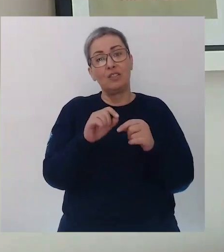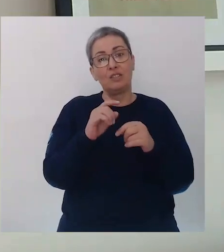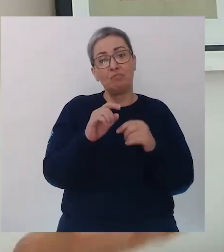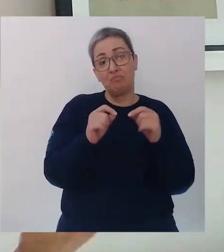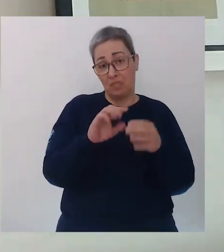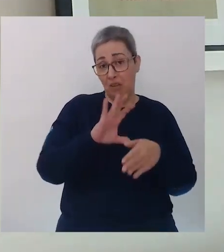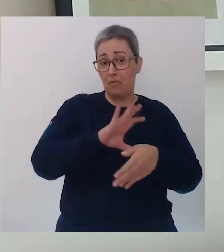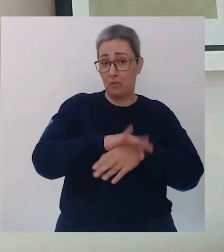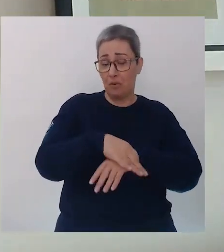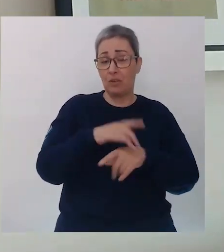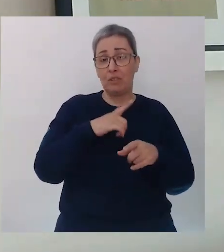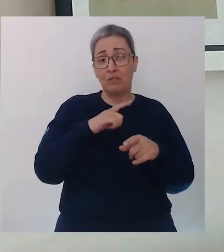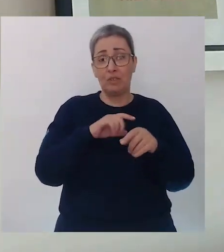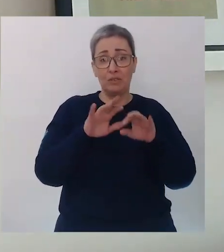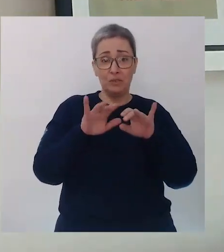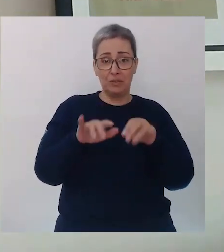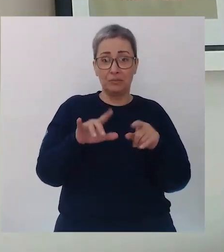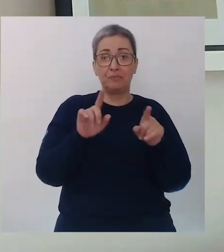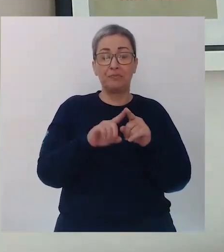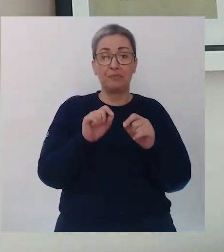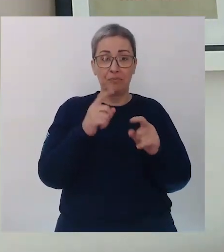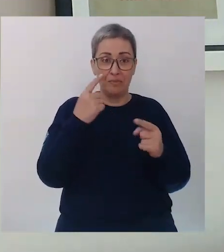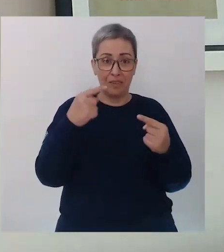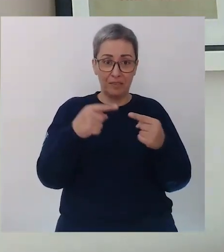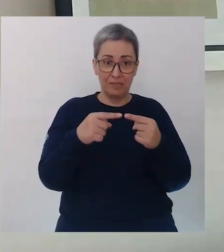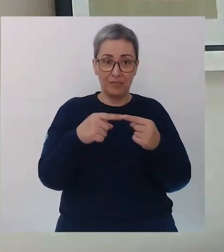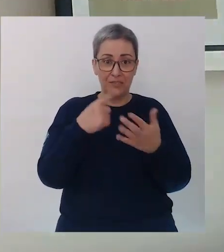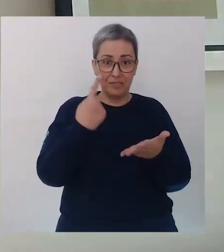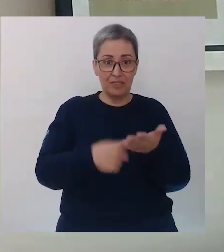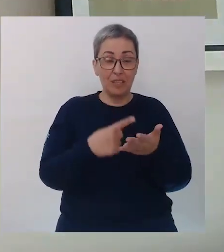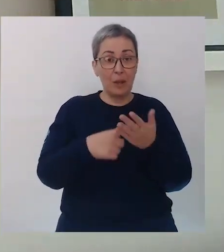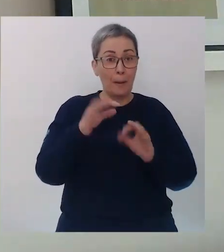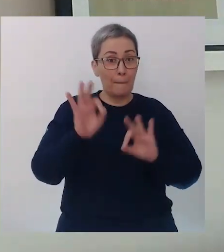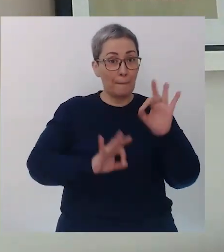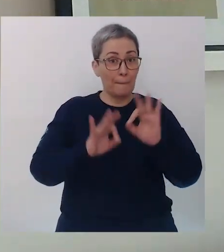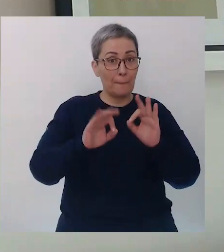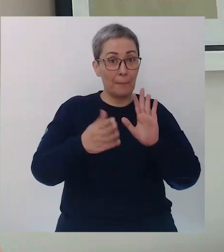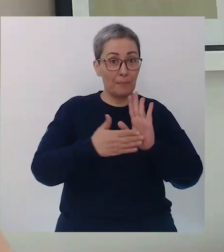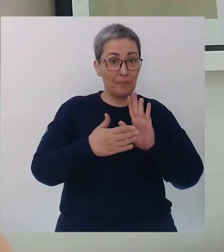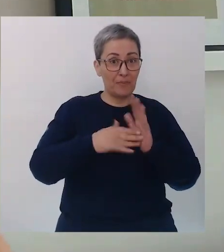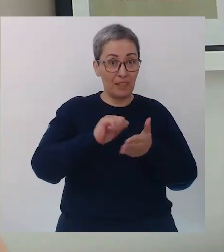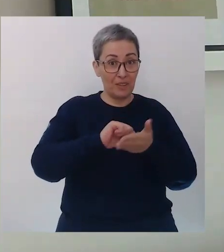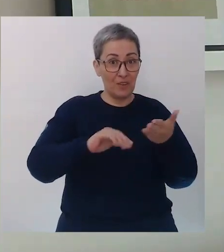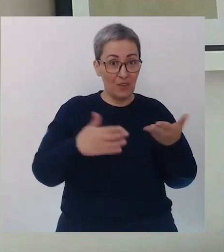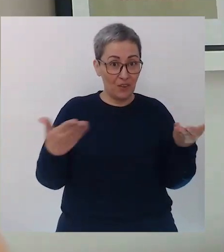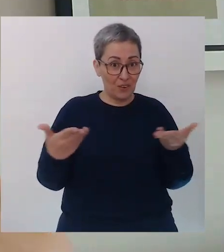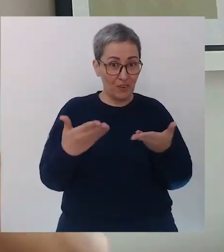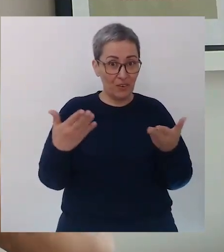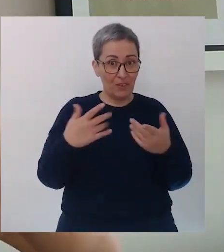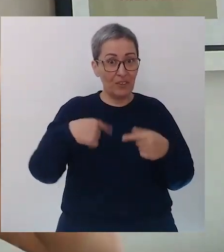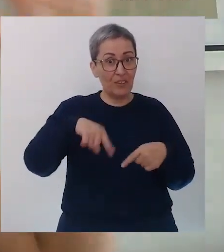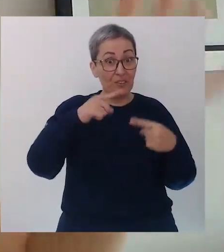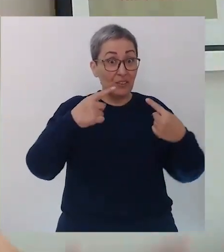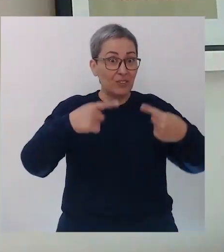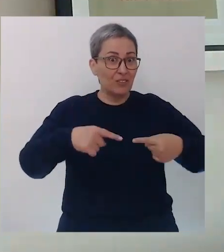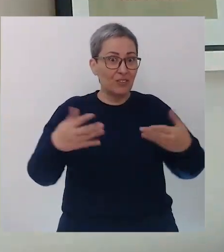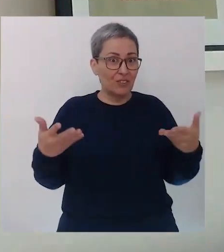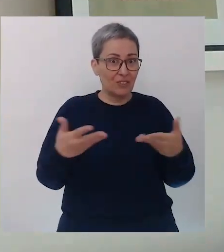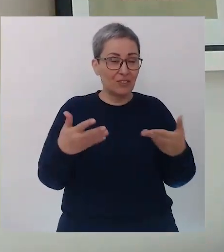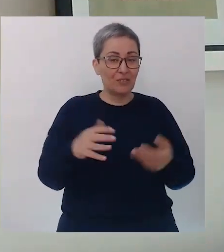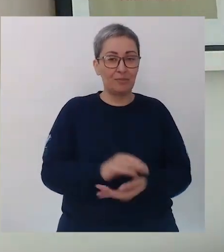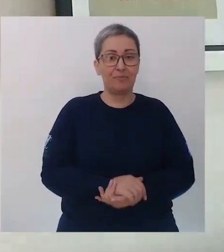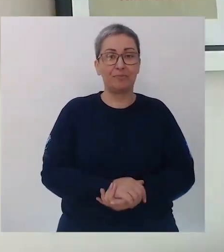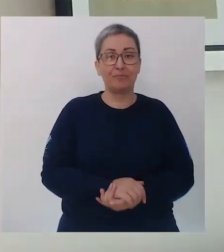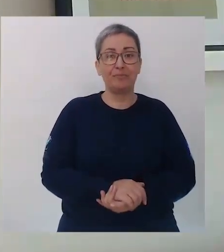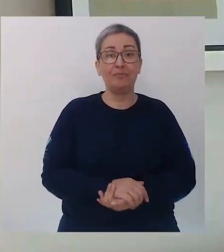uma fonte segura e digitar a palavra. Combinado? Preparados para a nossa proposta de atividade de hoje, o nosso desafio de